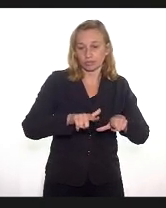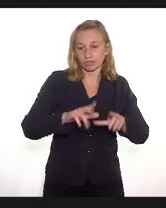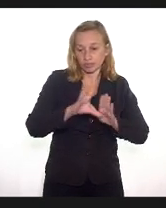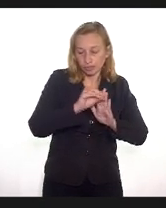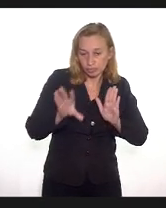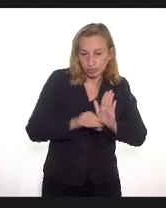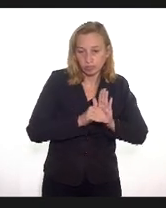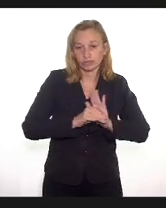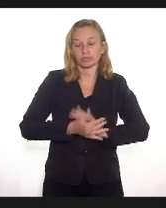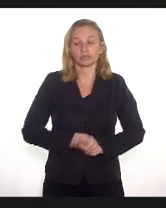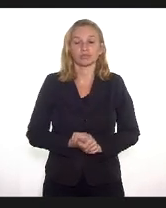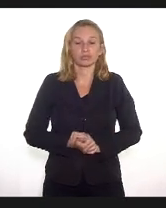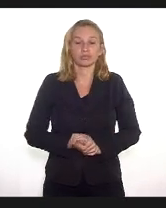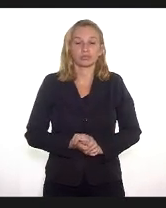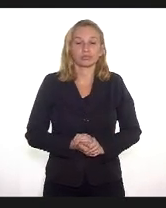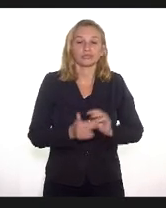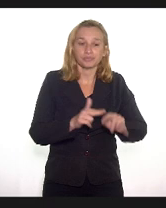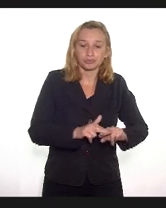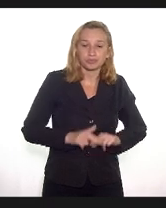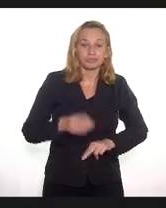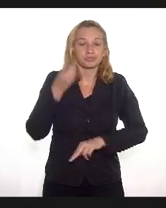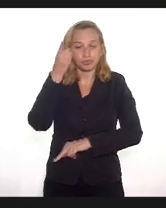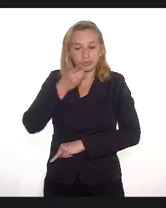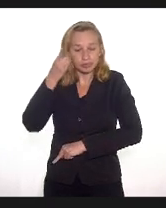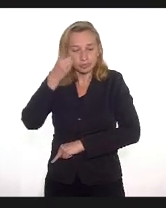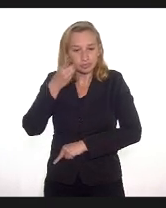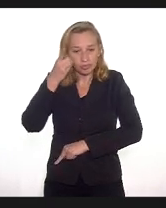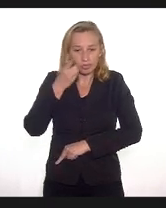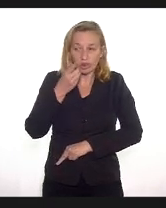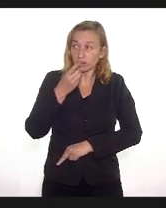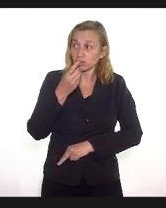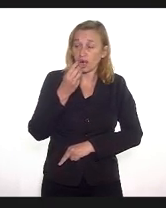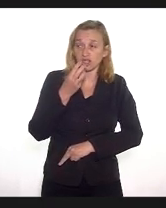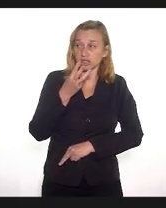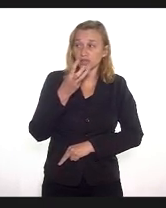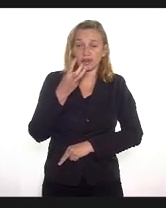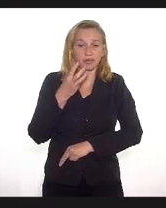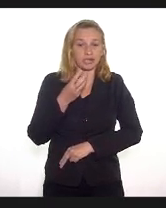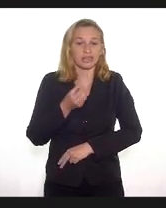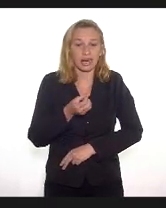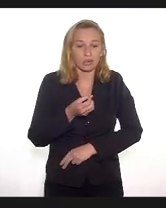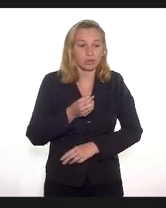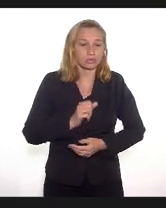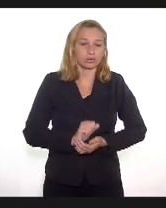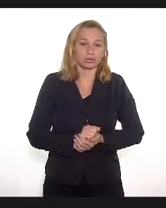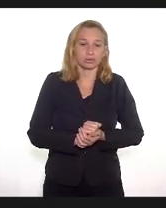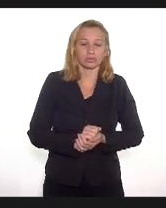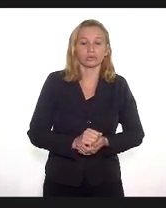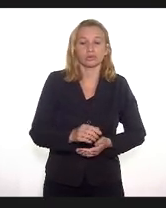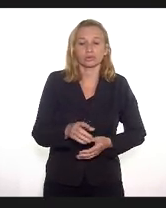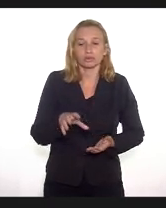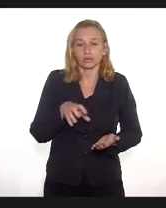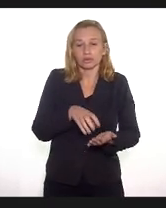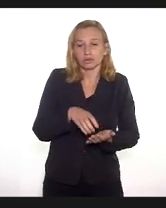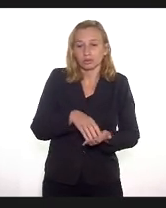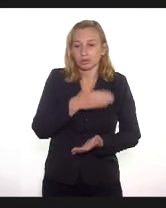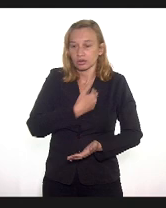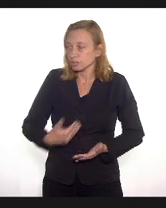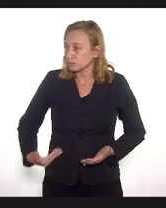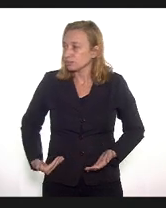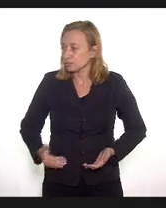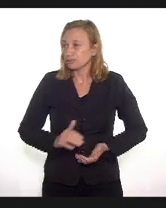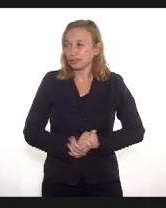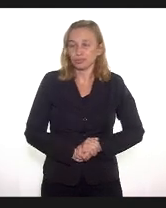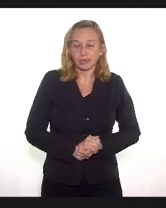são desenvolvidas. Portanto, deputados, demais representantes aqui do governo, da própria gestão do CCS,